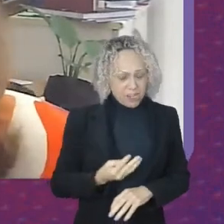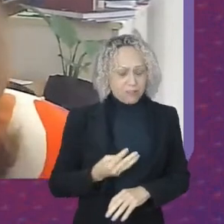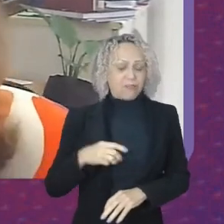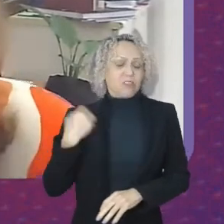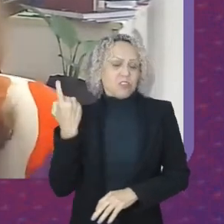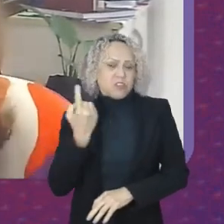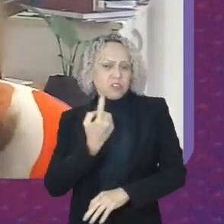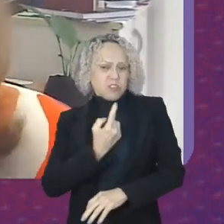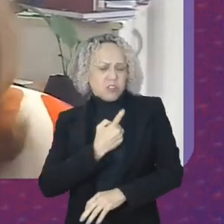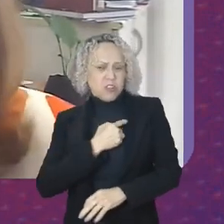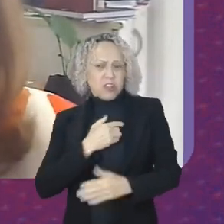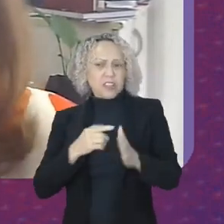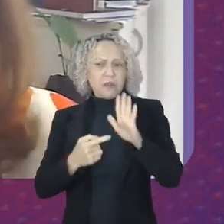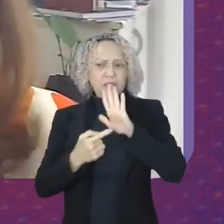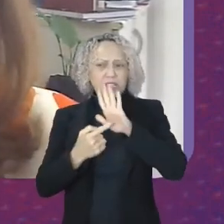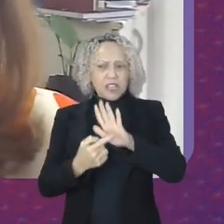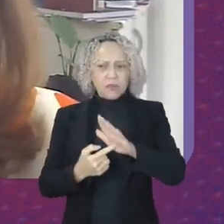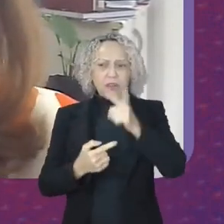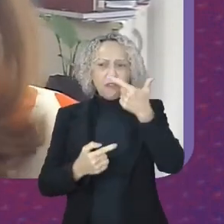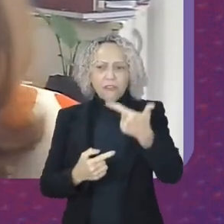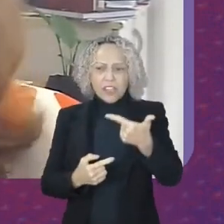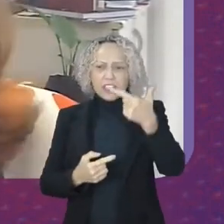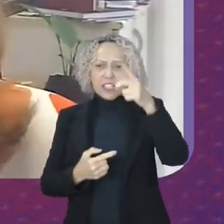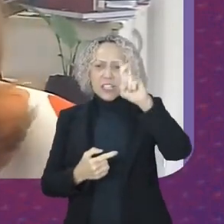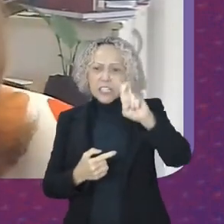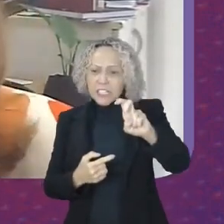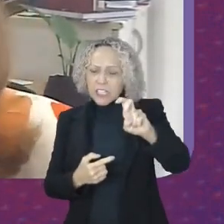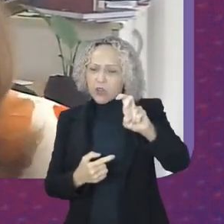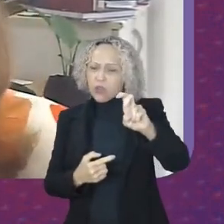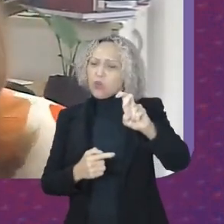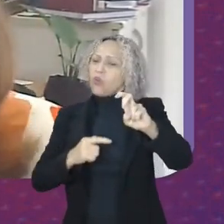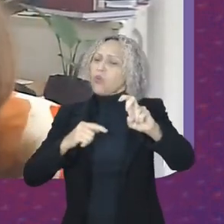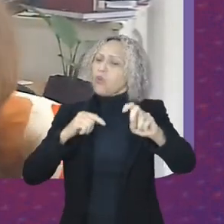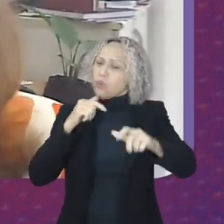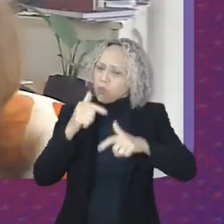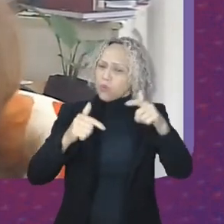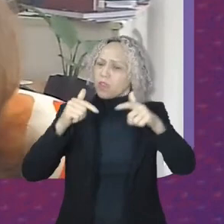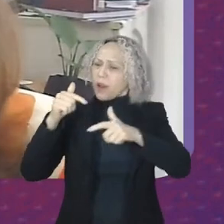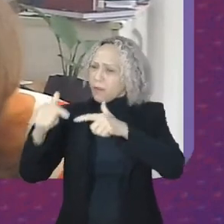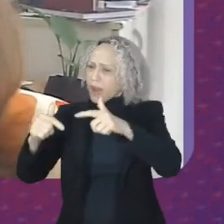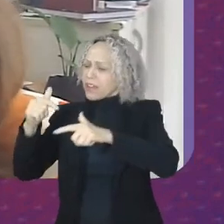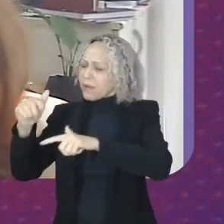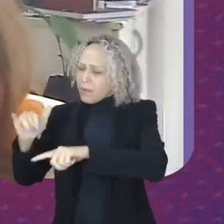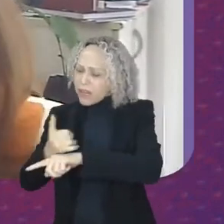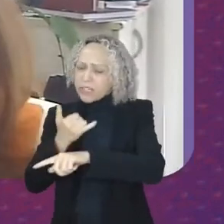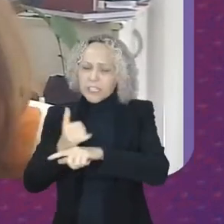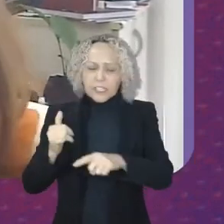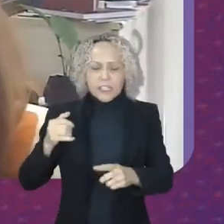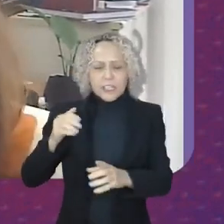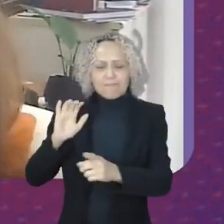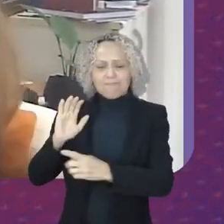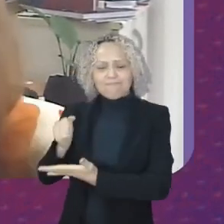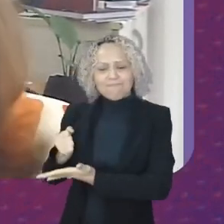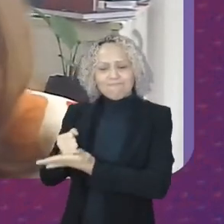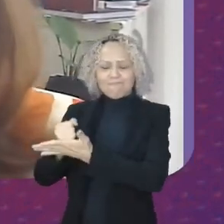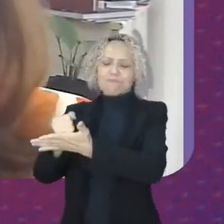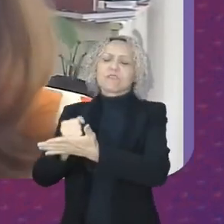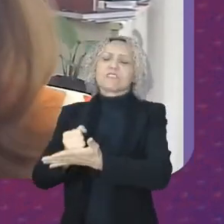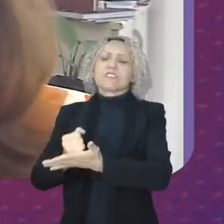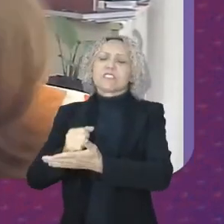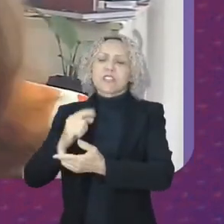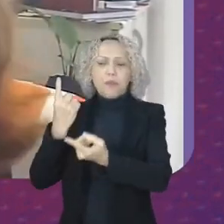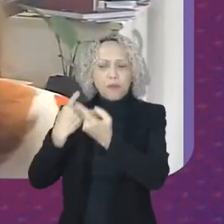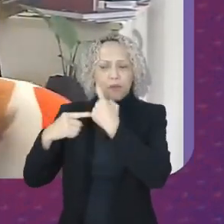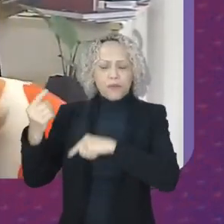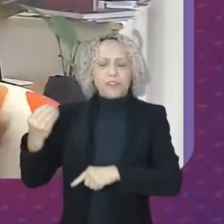25 ações que impactam na vida das mulheres, articuladas direto e indiretamente com 29 ministérios, e estamos